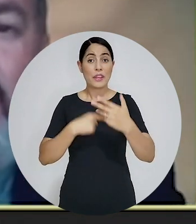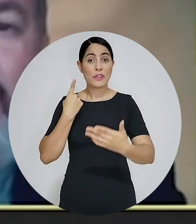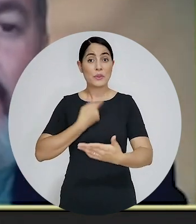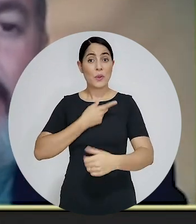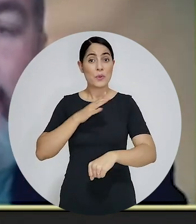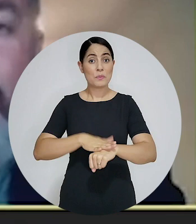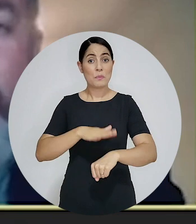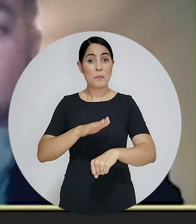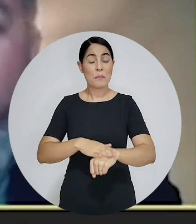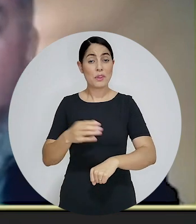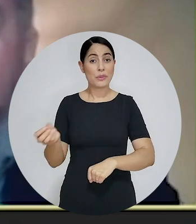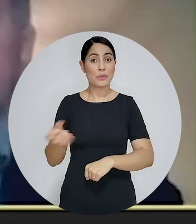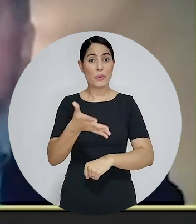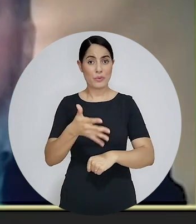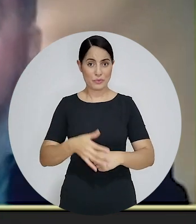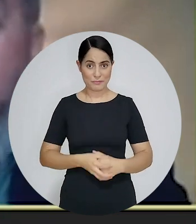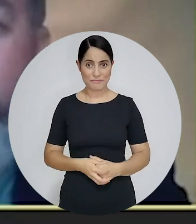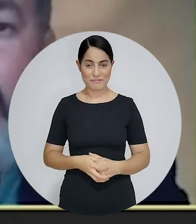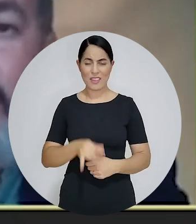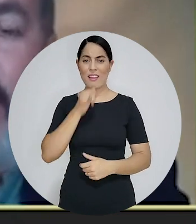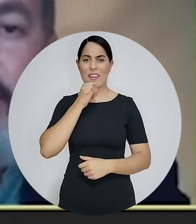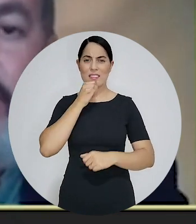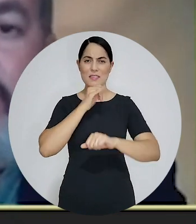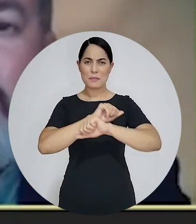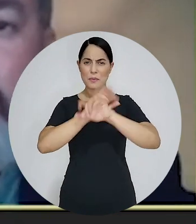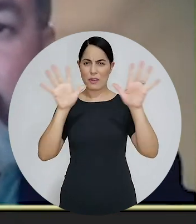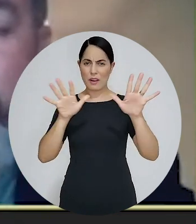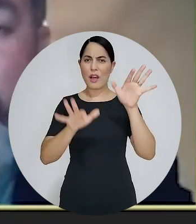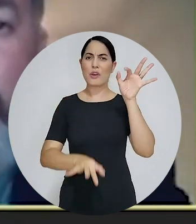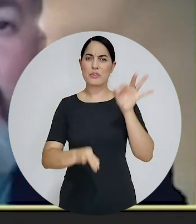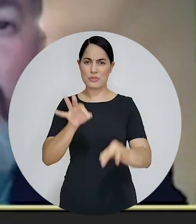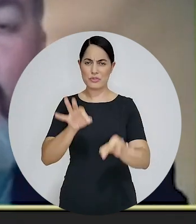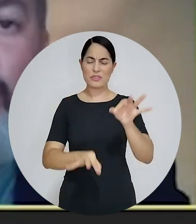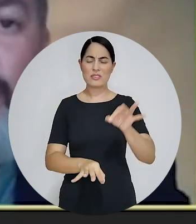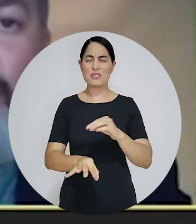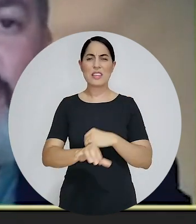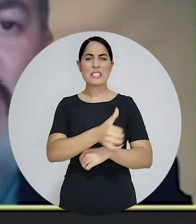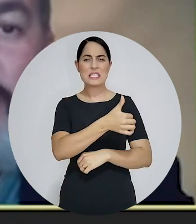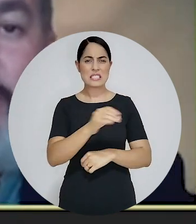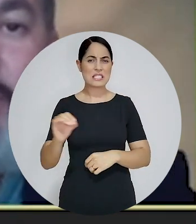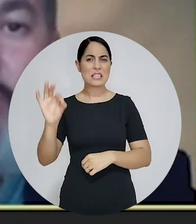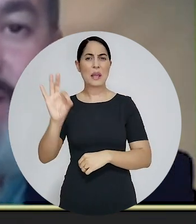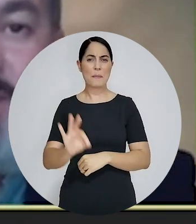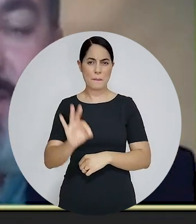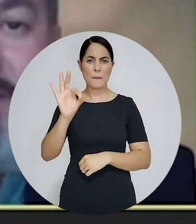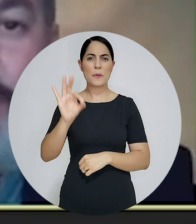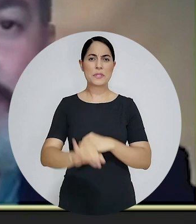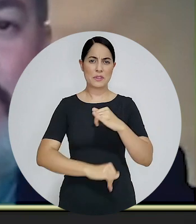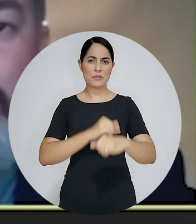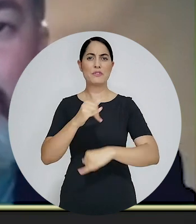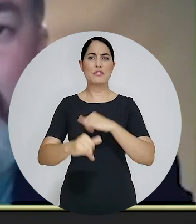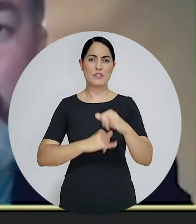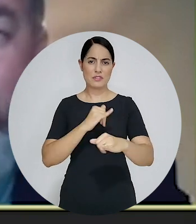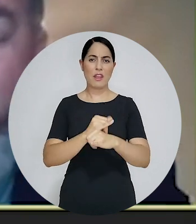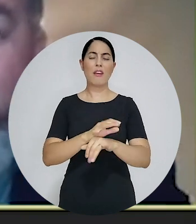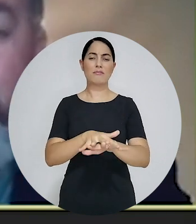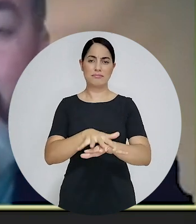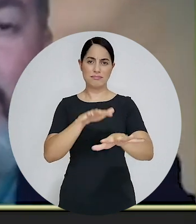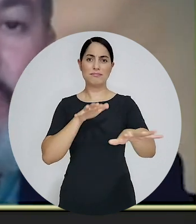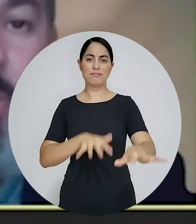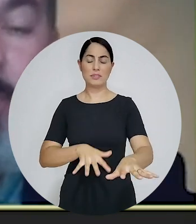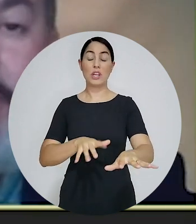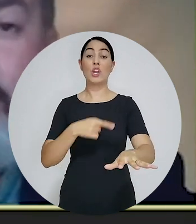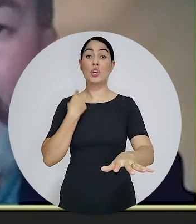sobrevivência e adequação a essa nova realidade que estamos vivendo. Um judiciário quase que 100%